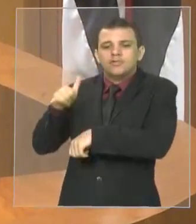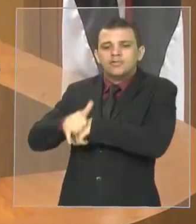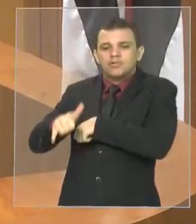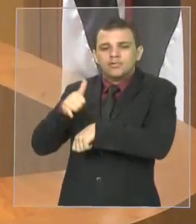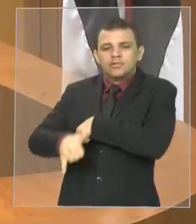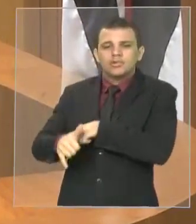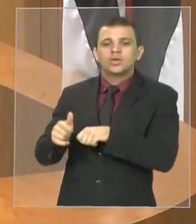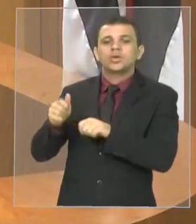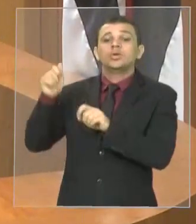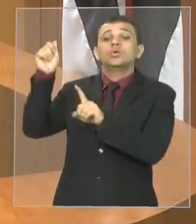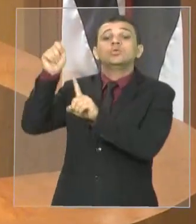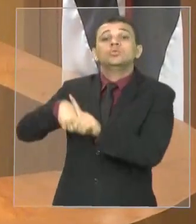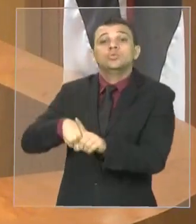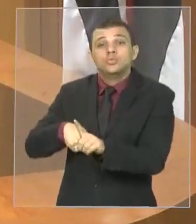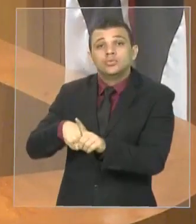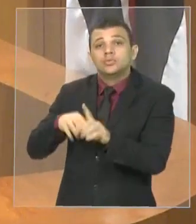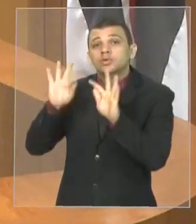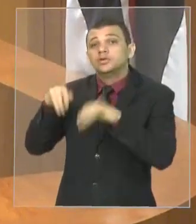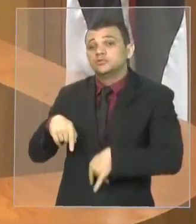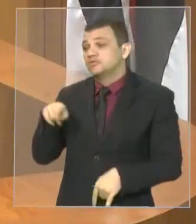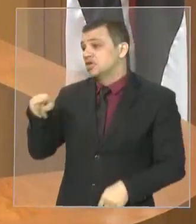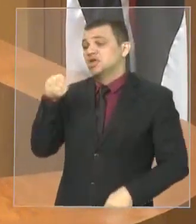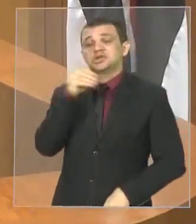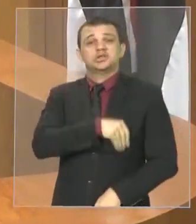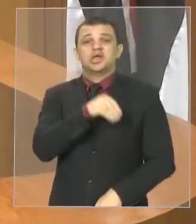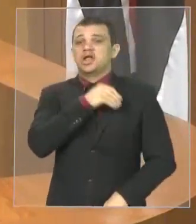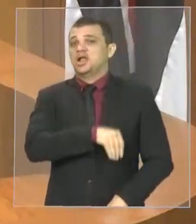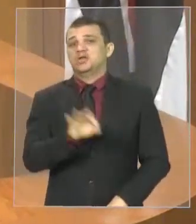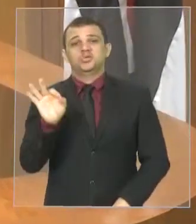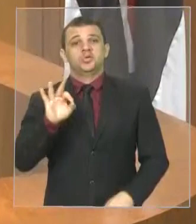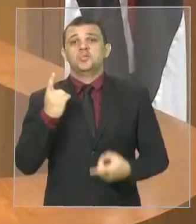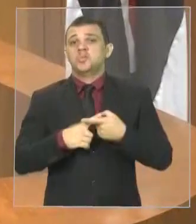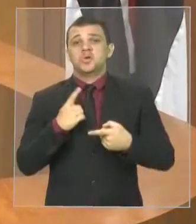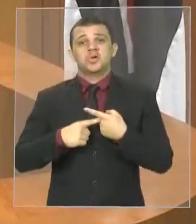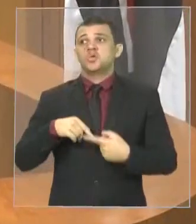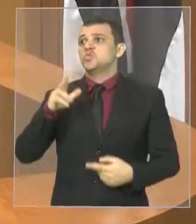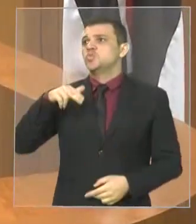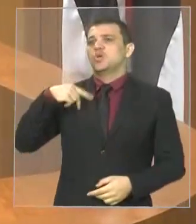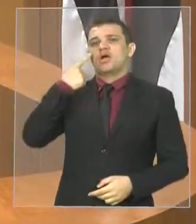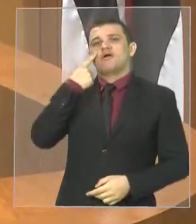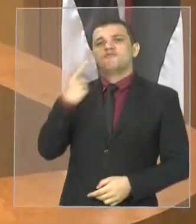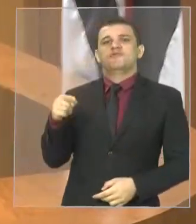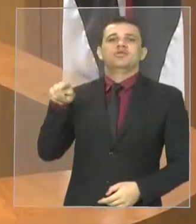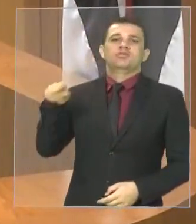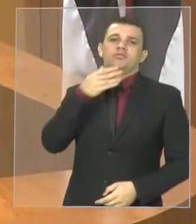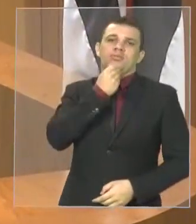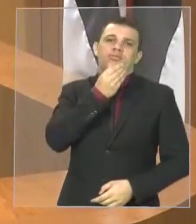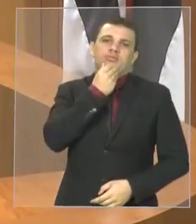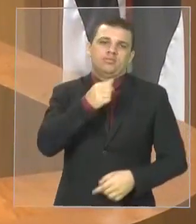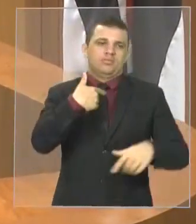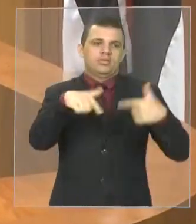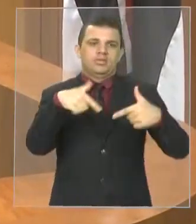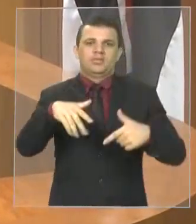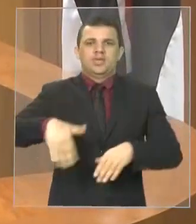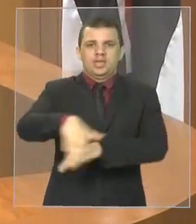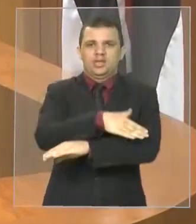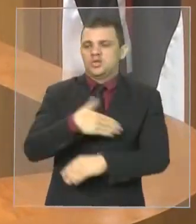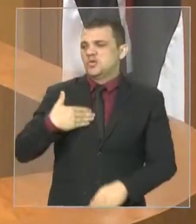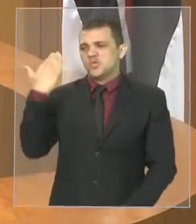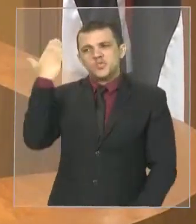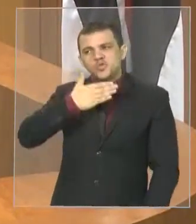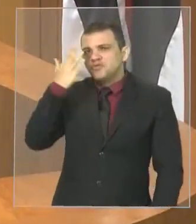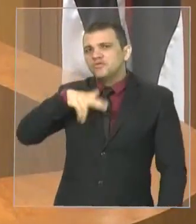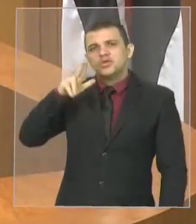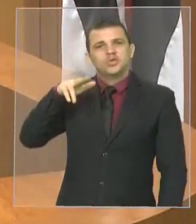final do mês e não recebe um centavo. Porque eu nunca vi esse cidadão nas ruas trabalhando. O que eu vejo uma vez ou outra